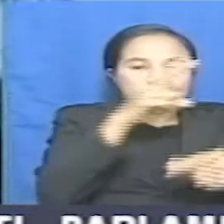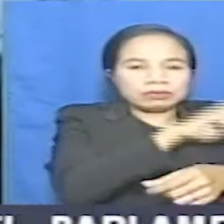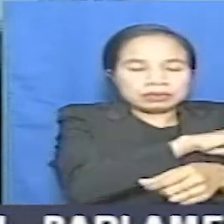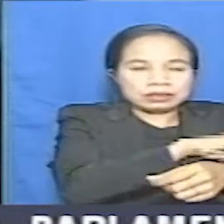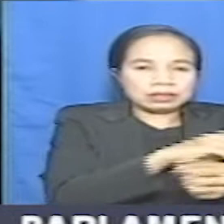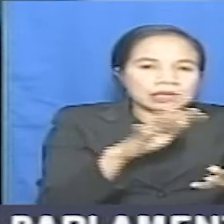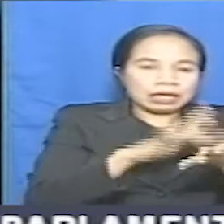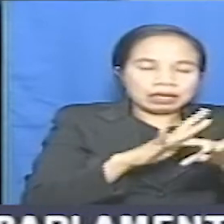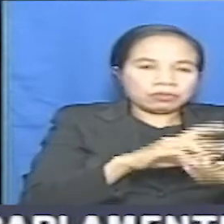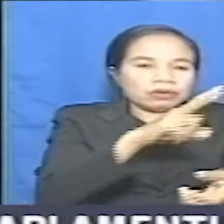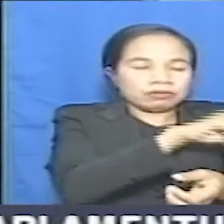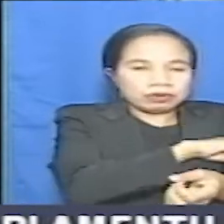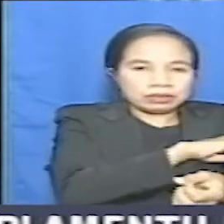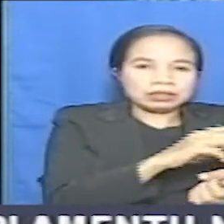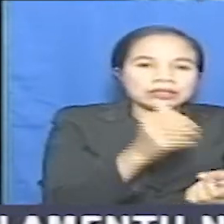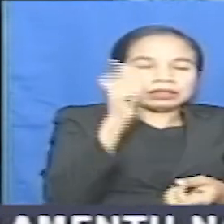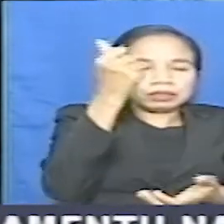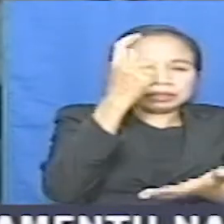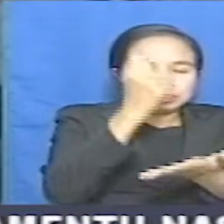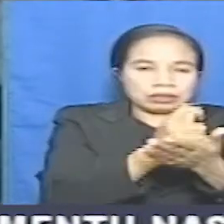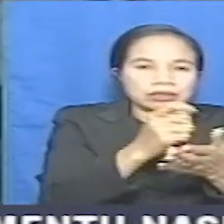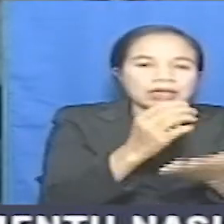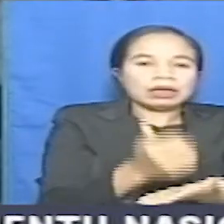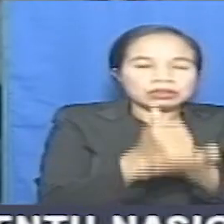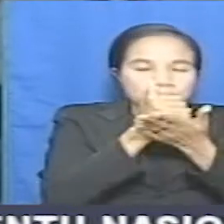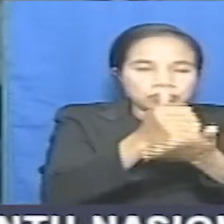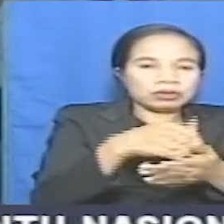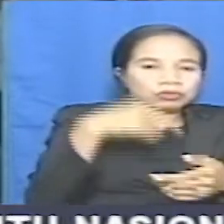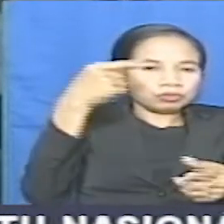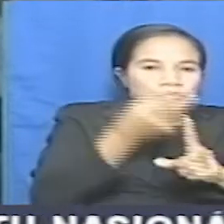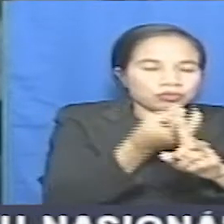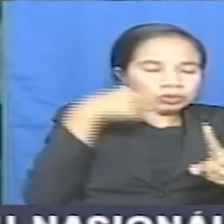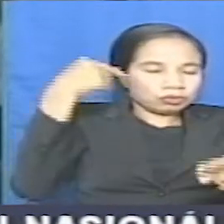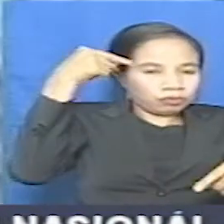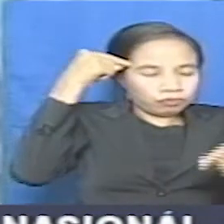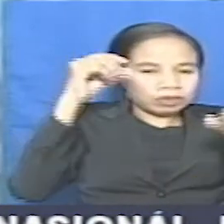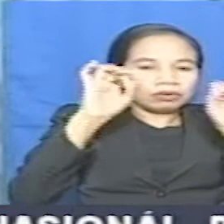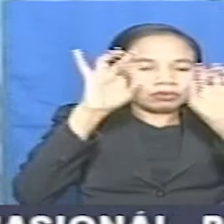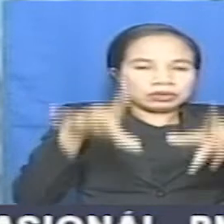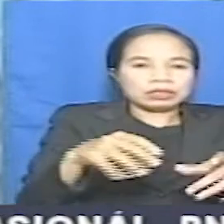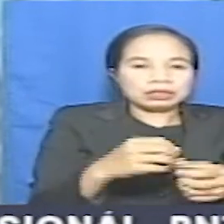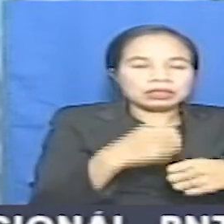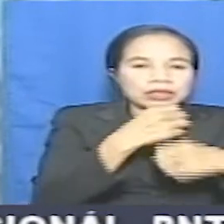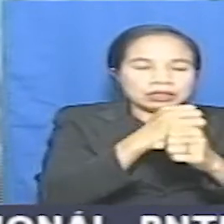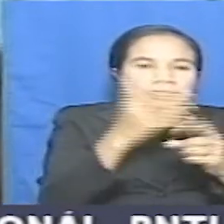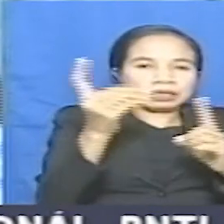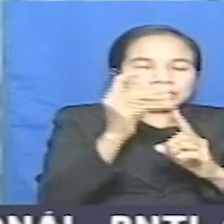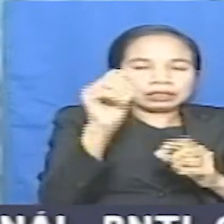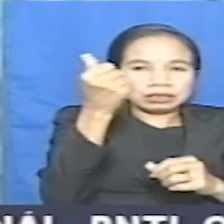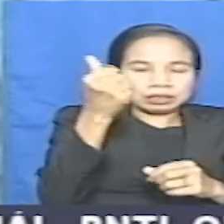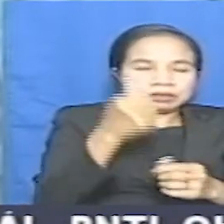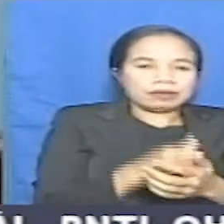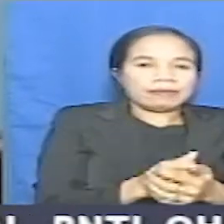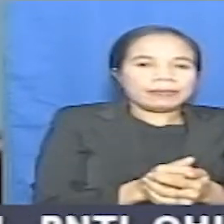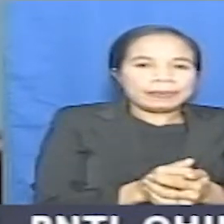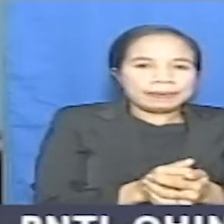A Imorg vacina, o doses Rihun Sanulu apoio o seu governo Austrália, né? Sei lança e a Loron Sanulu fulan maio tinan, né?